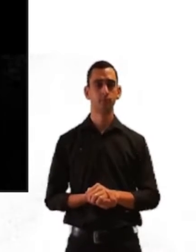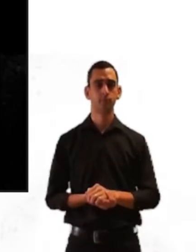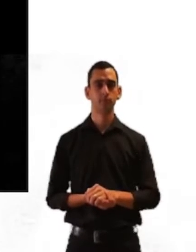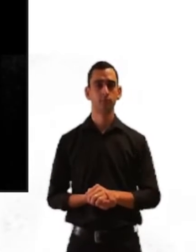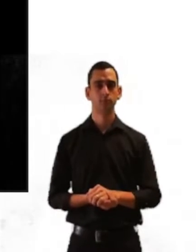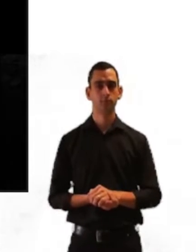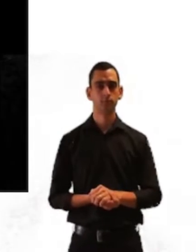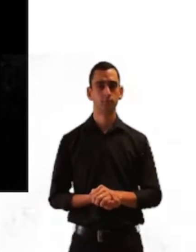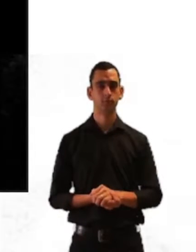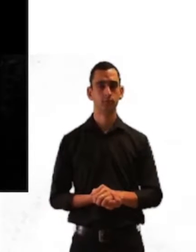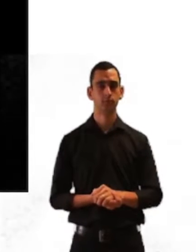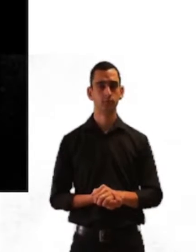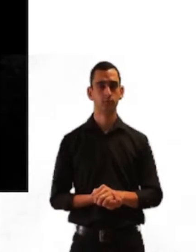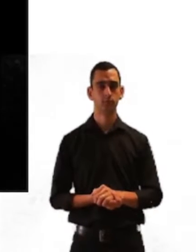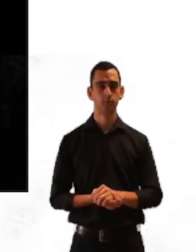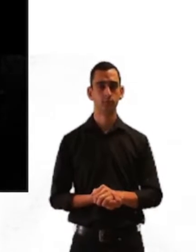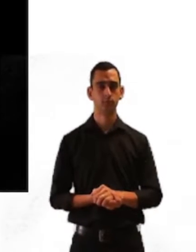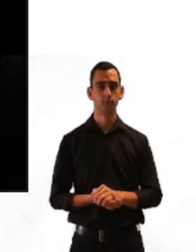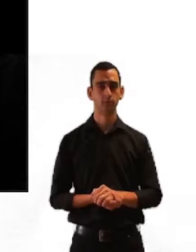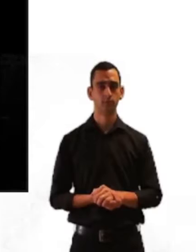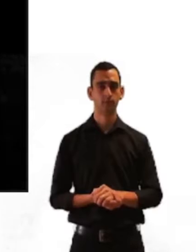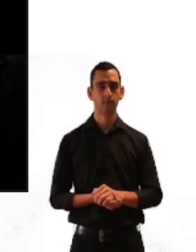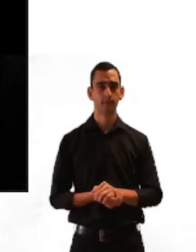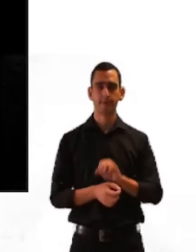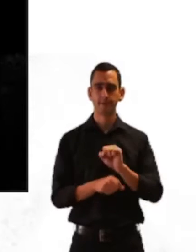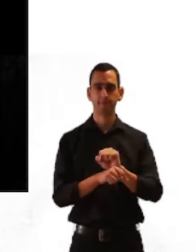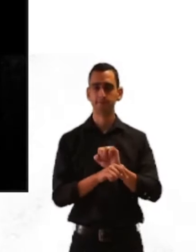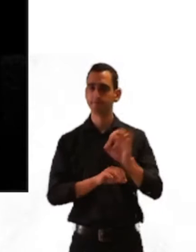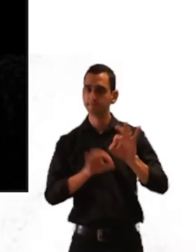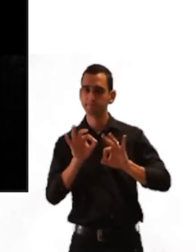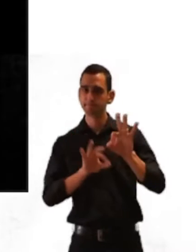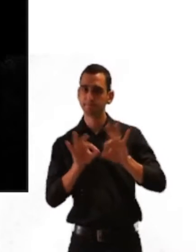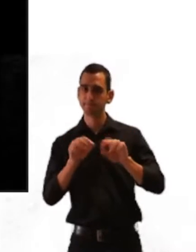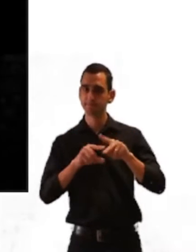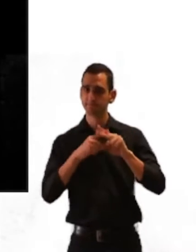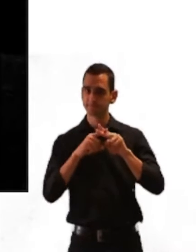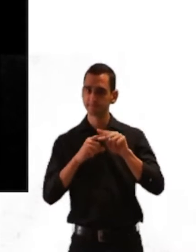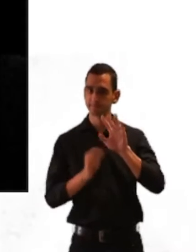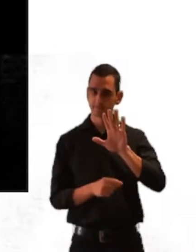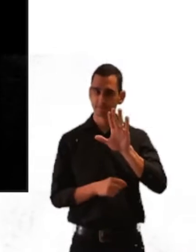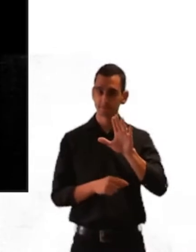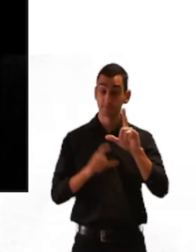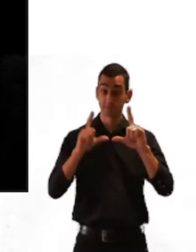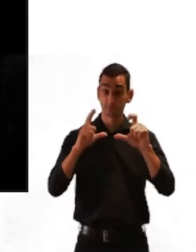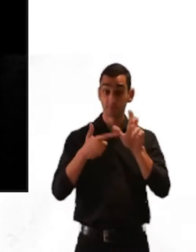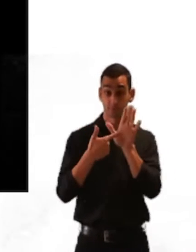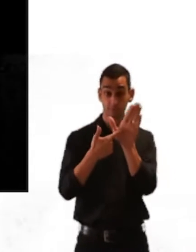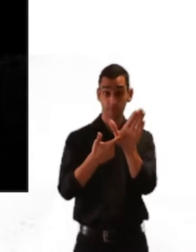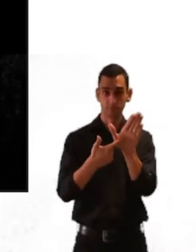Não, peraí, esse formato aqui não ficou bom. Só voltar aqui o outro formato.